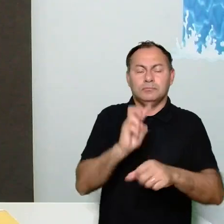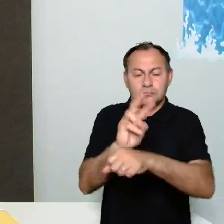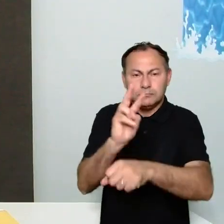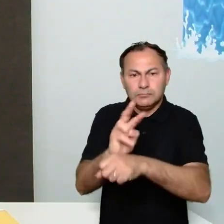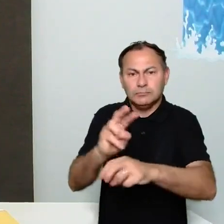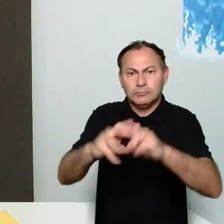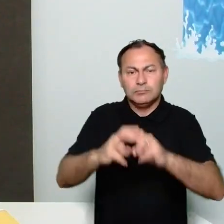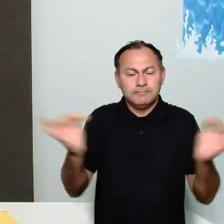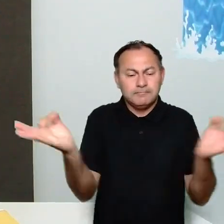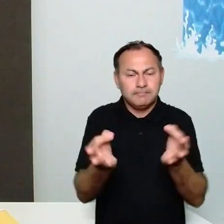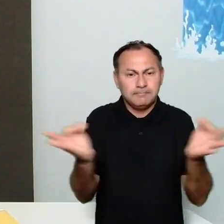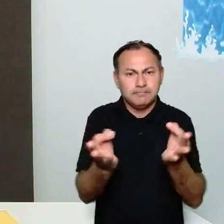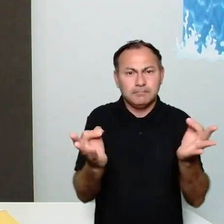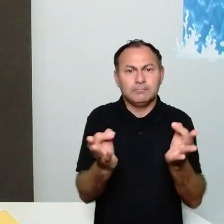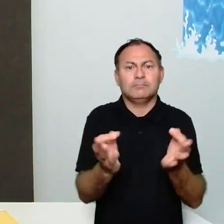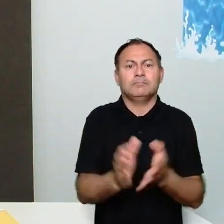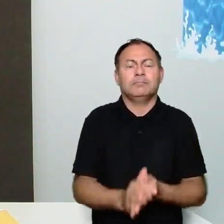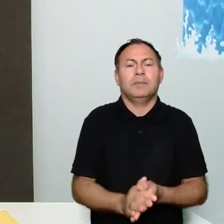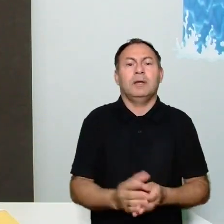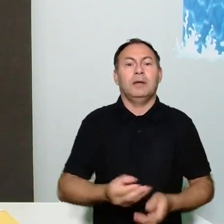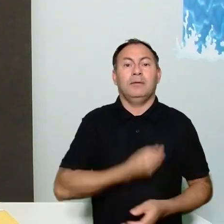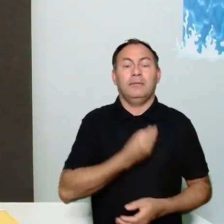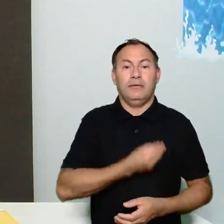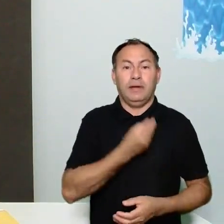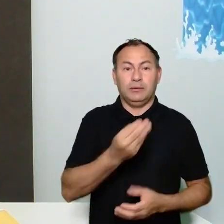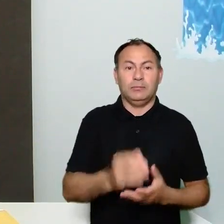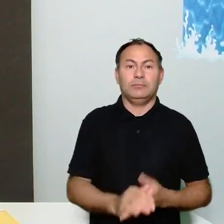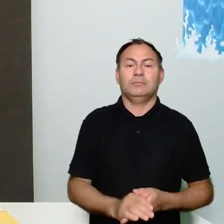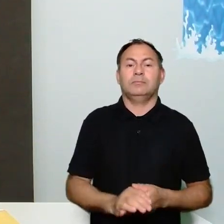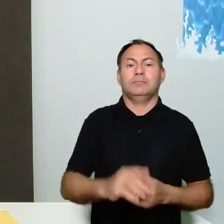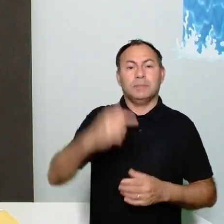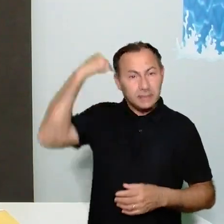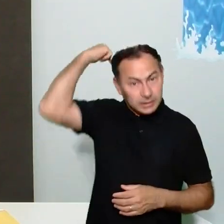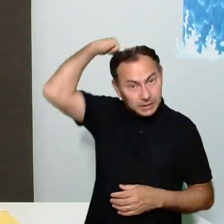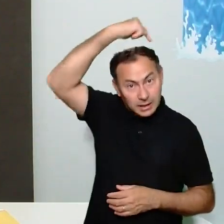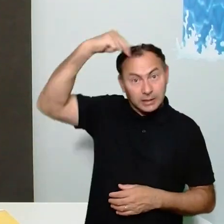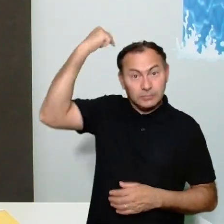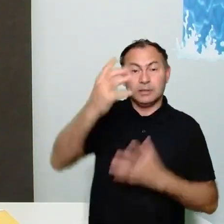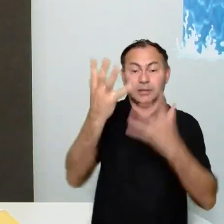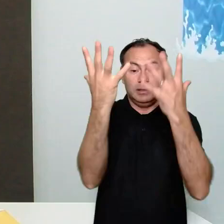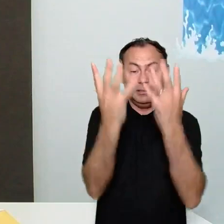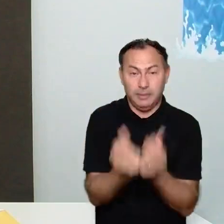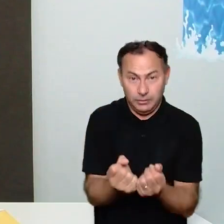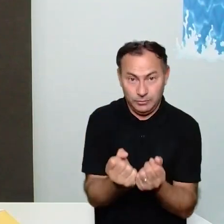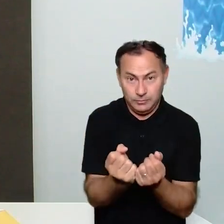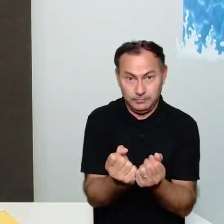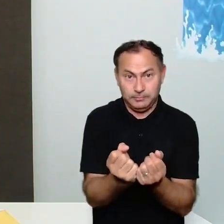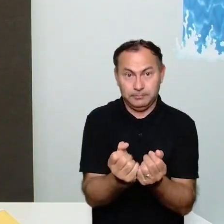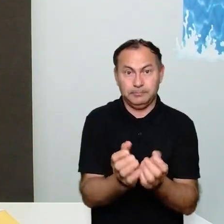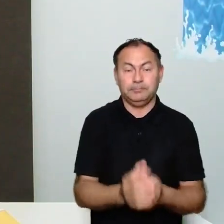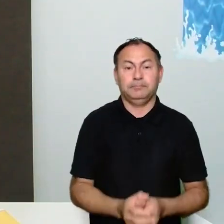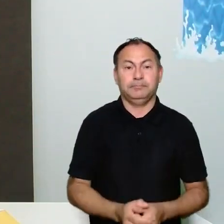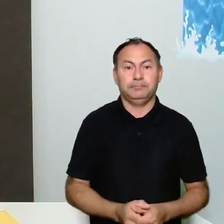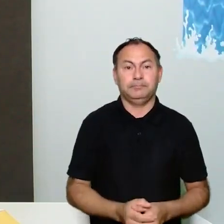conservem e aperfeiçoem, vivendo-a, esta santidade que receberam.